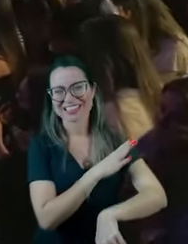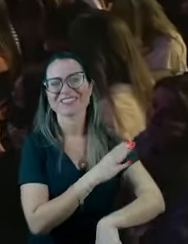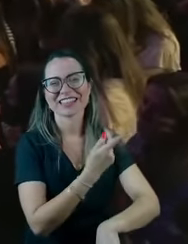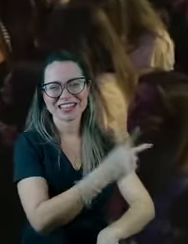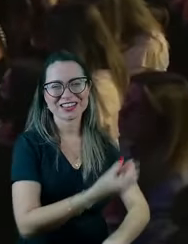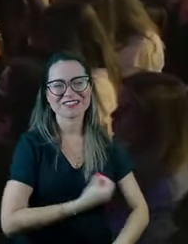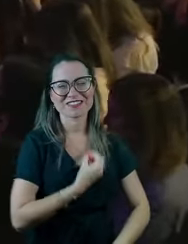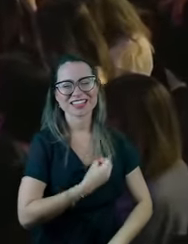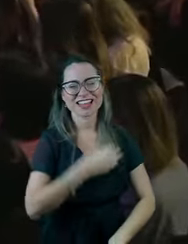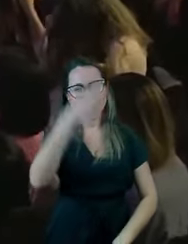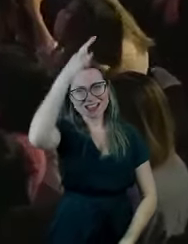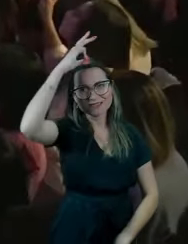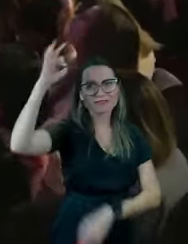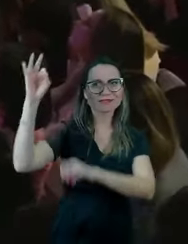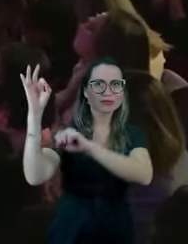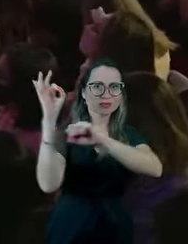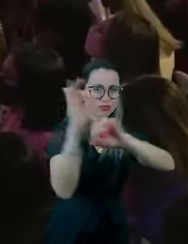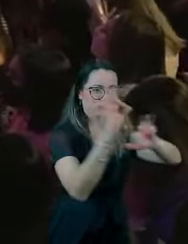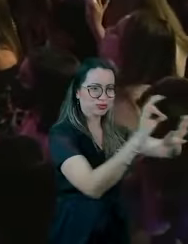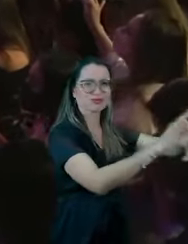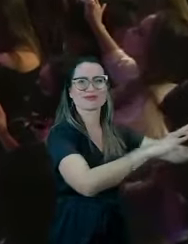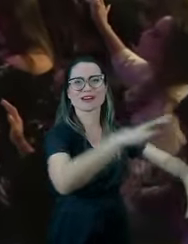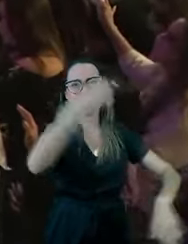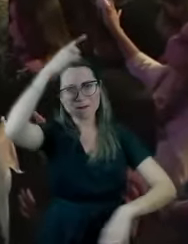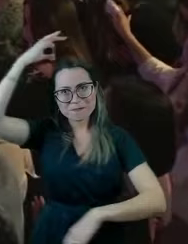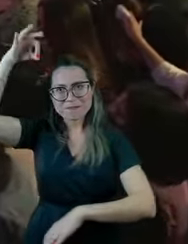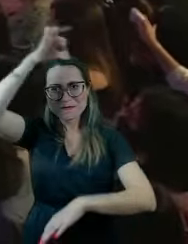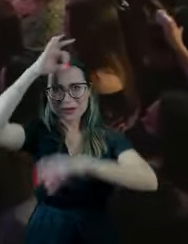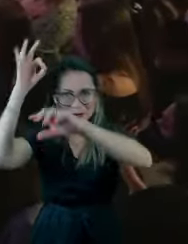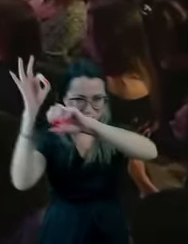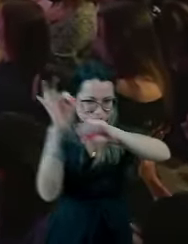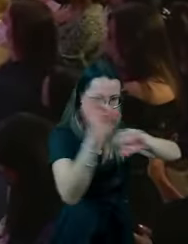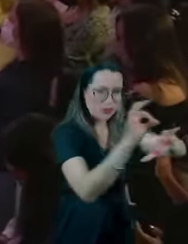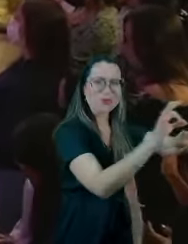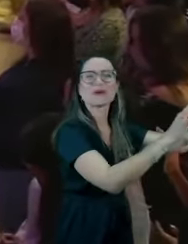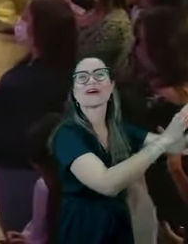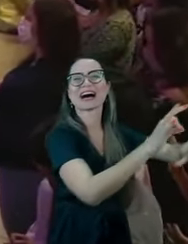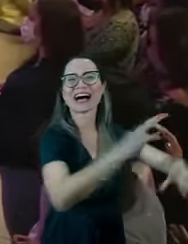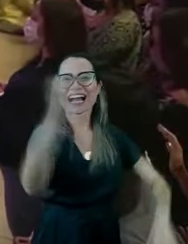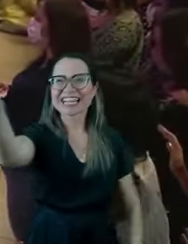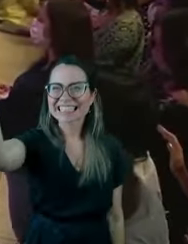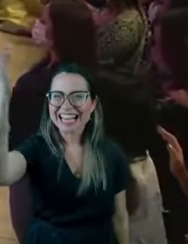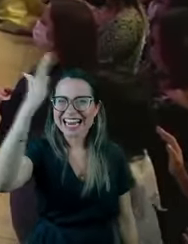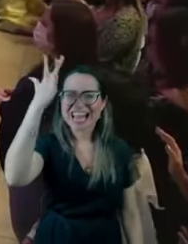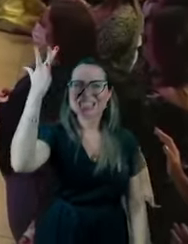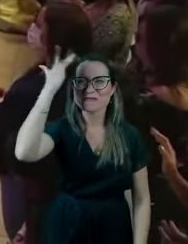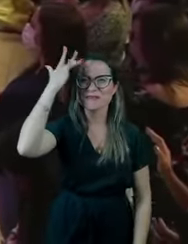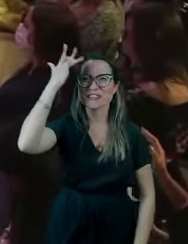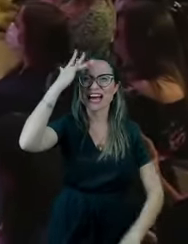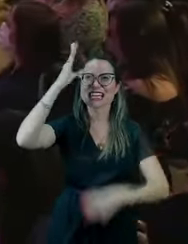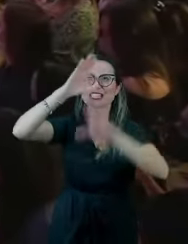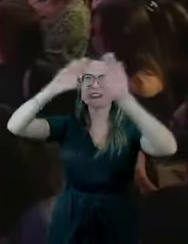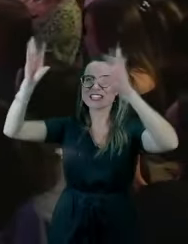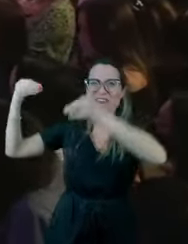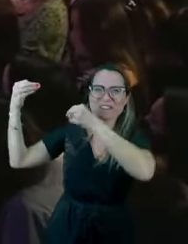Seja cheia do Espírito, seja cheia da maturidade que vem do alto, da graça e da glória de